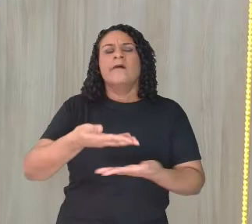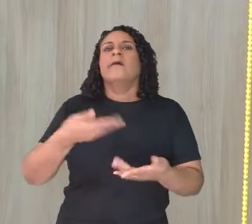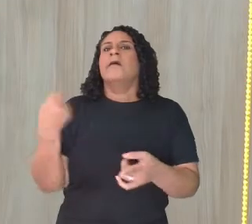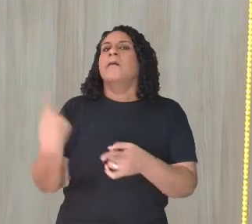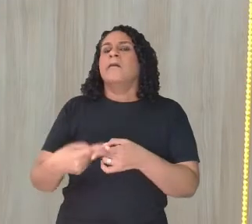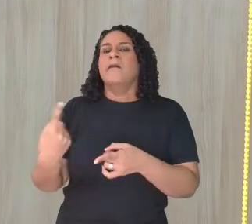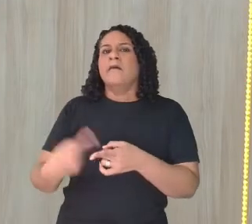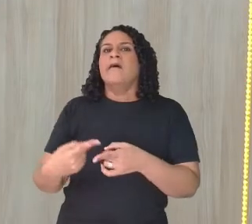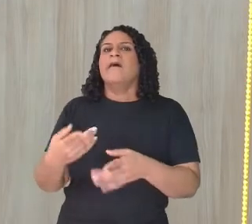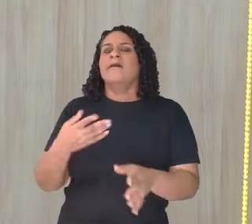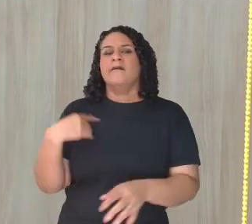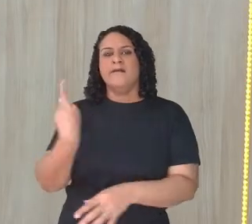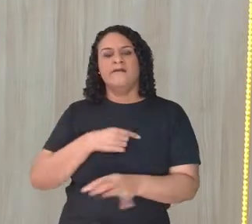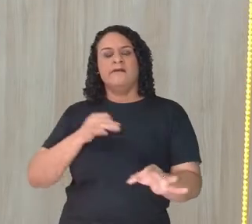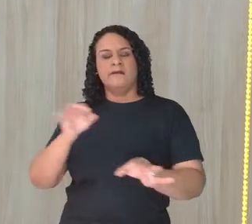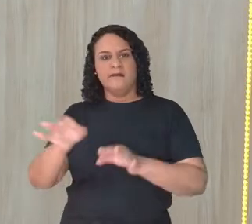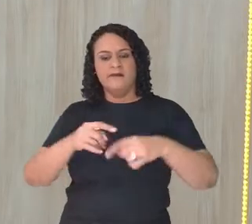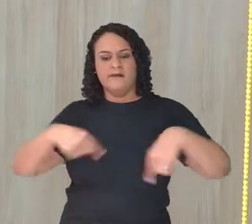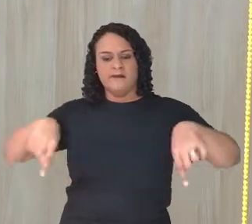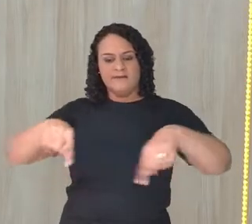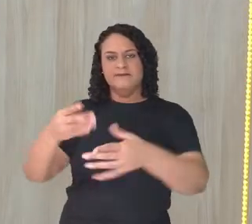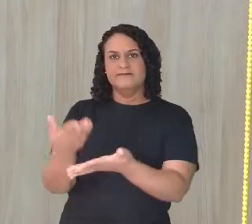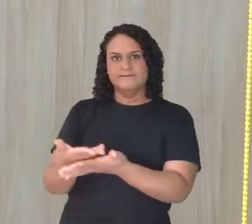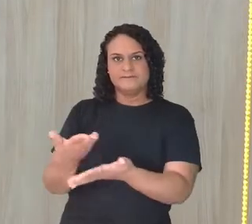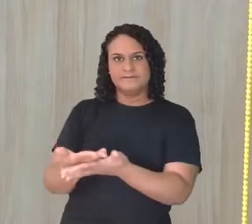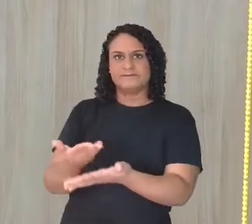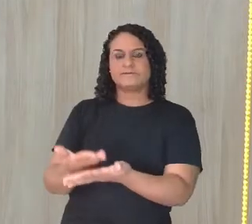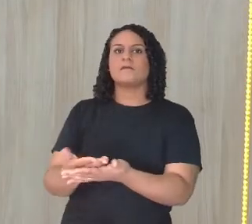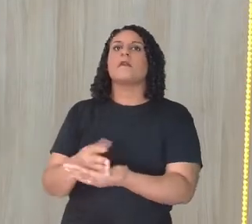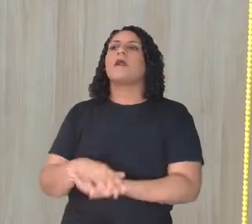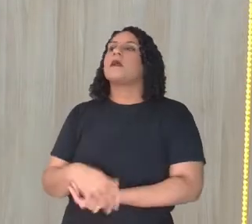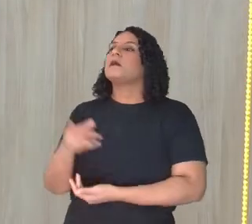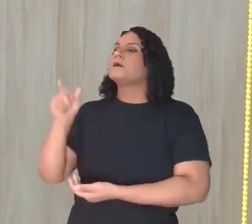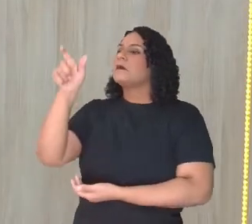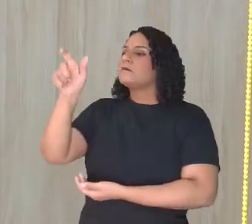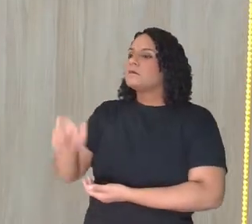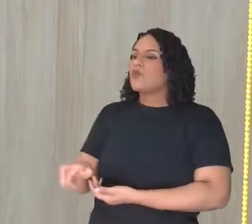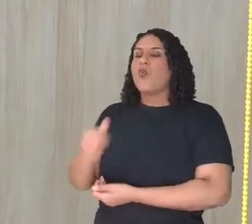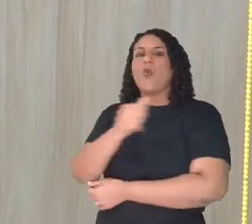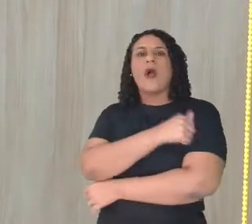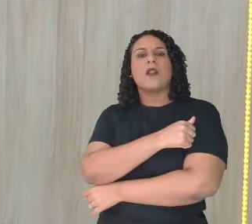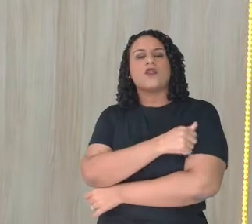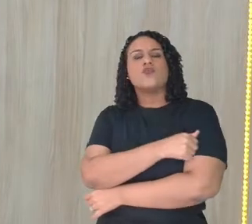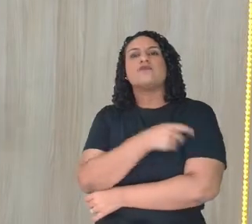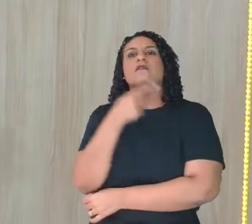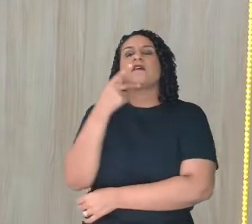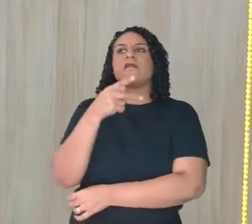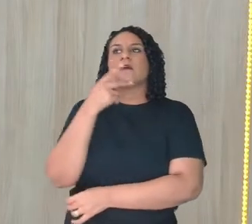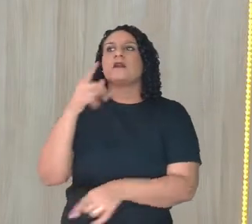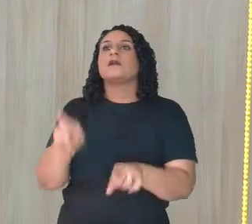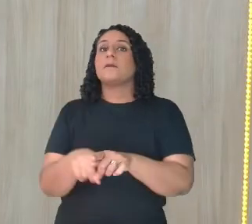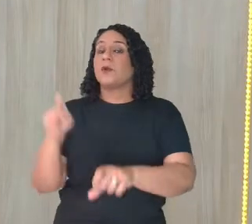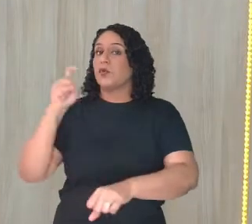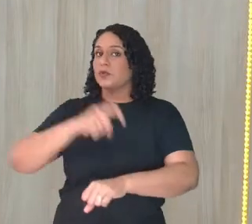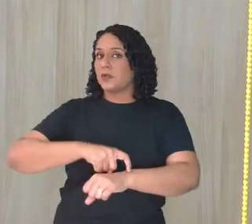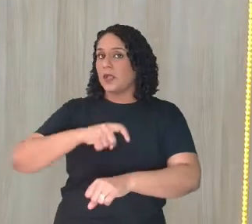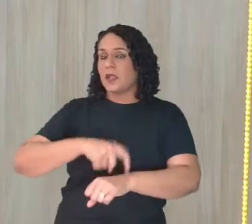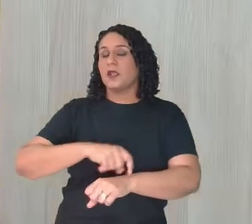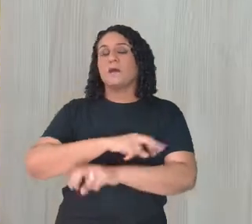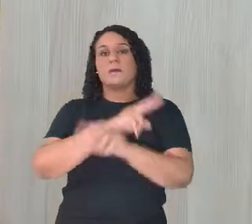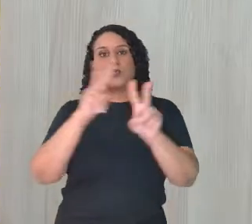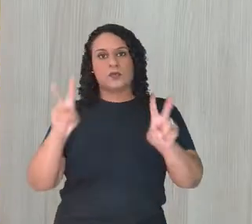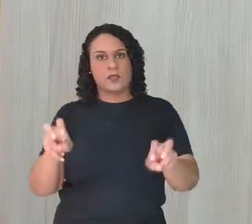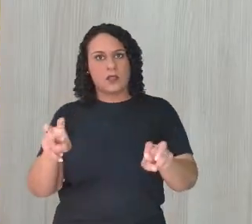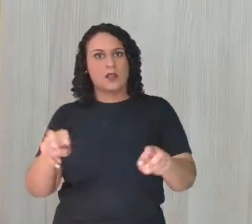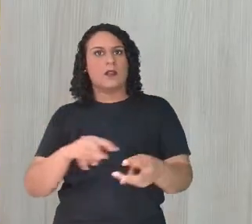Porque a gente organiza a sala de aula, a gente organiza ali quem é que vai falar, levanta sempre a mão. Os turnos, os temas, quando a gente